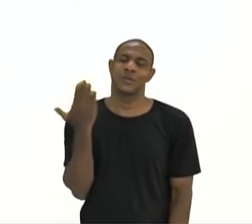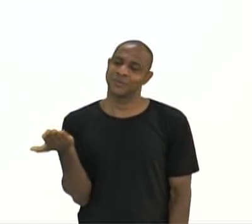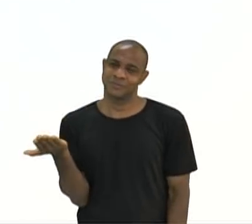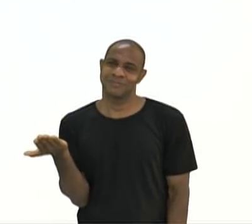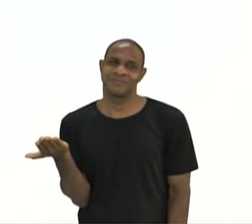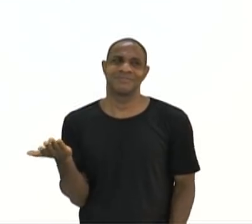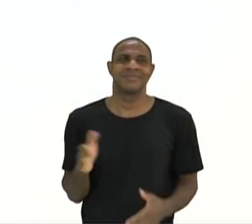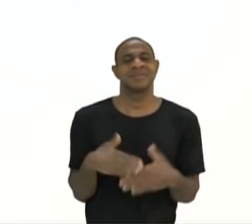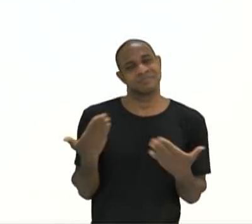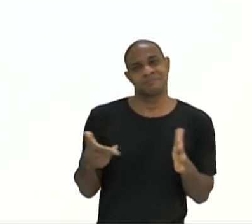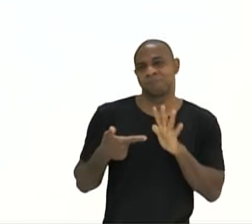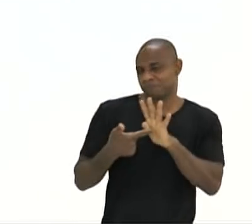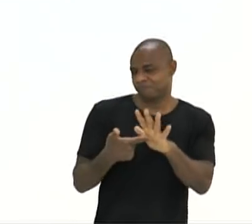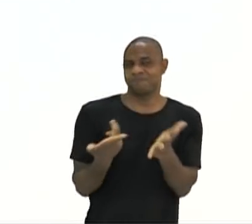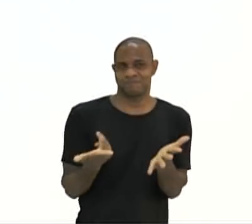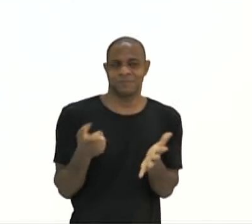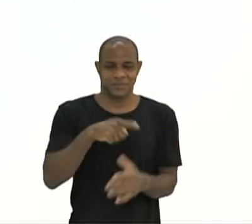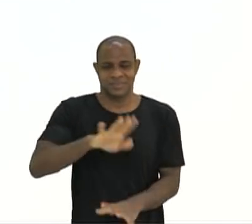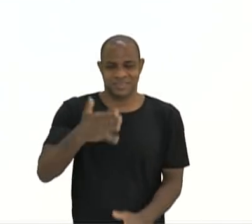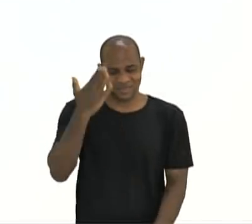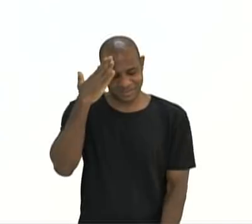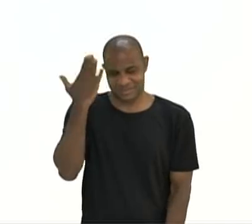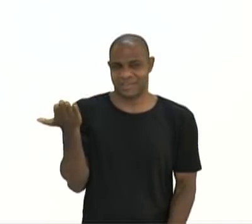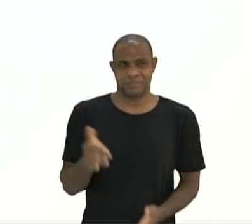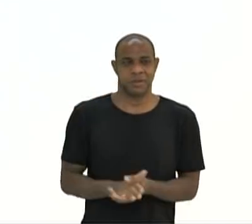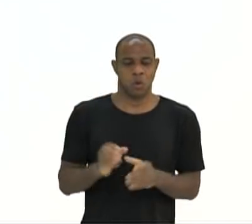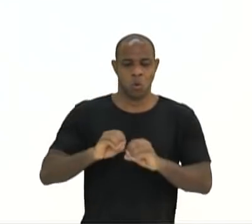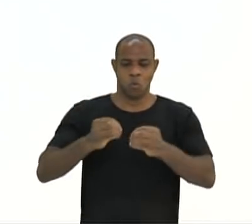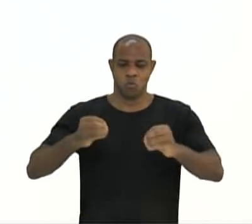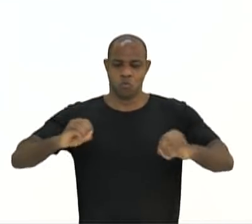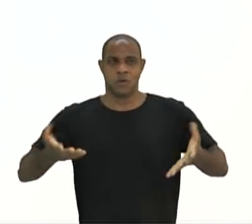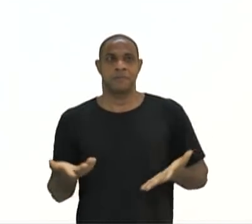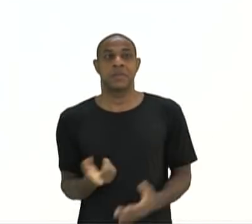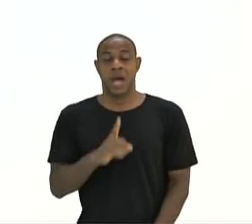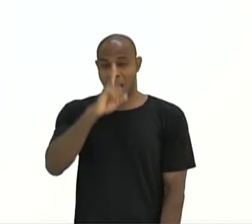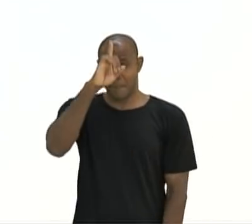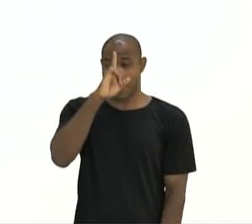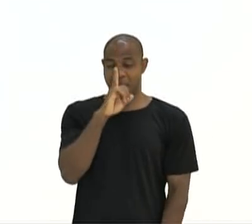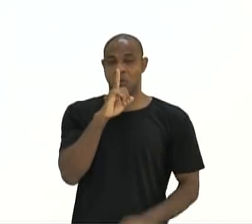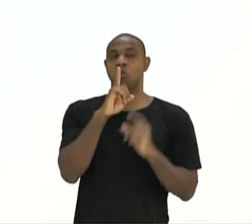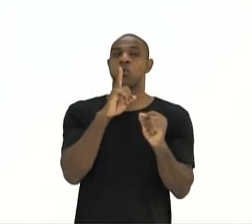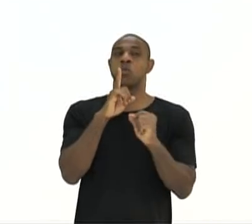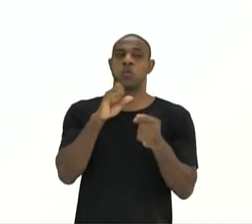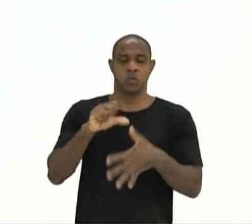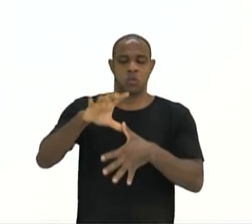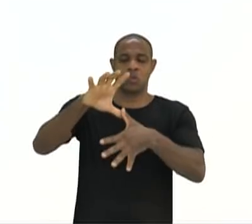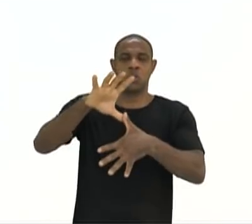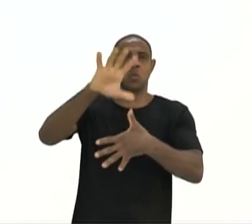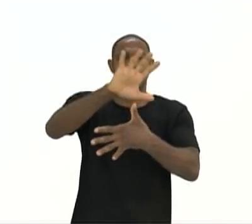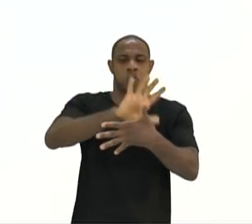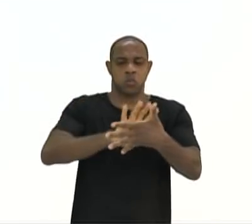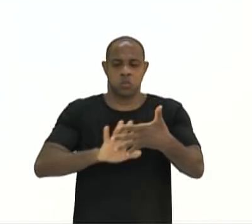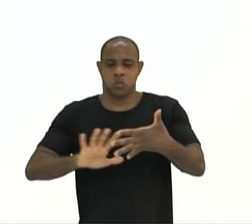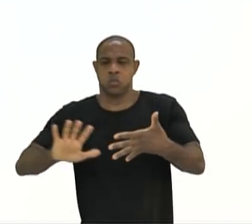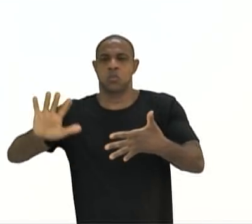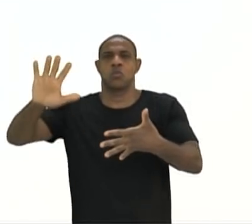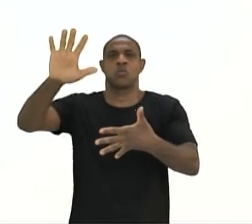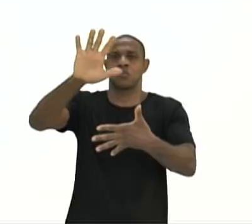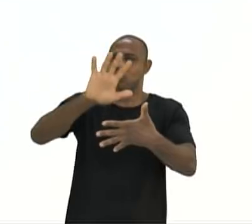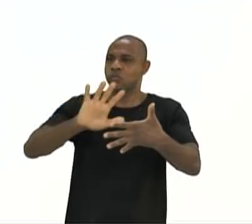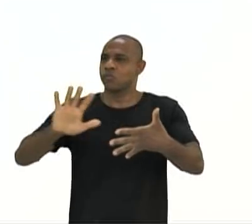azul representa os oceanos. A parte amarela está representando, então, as áreas